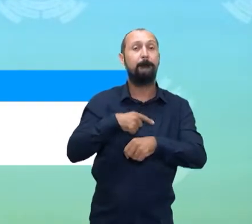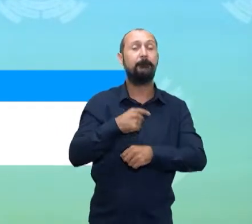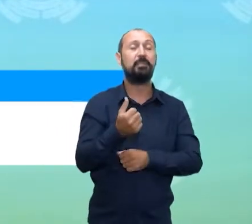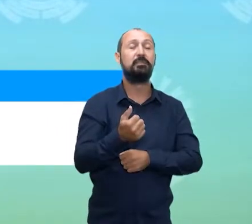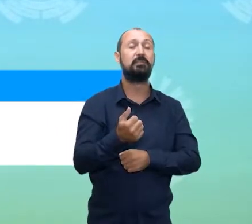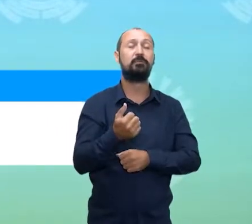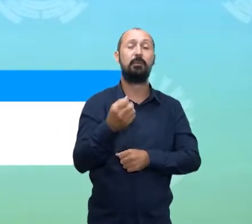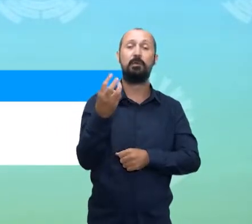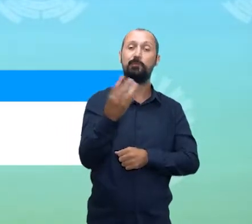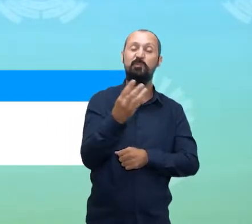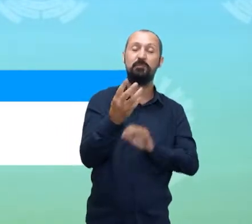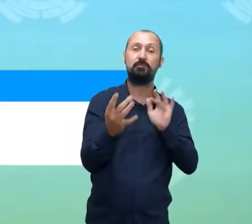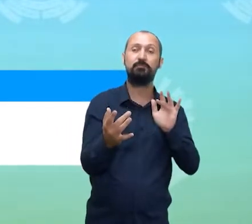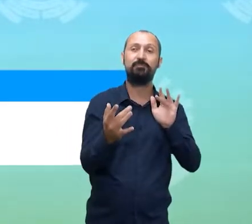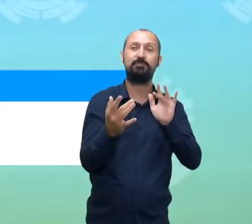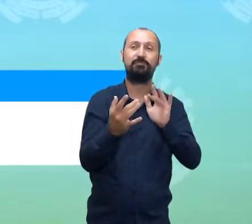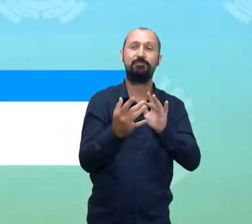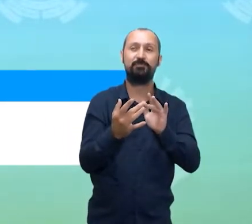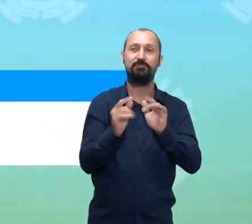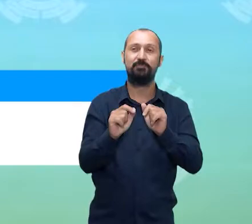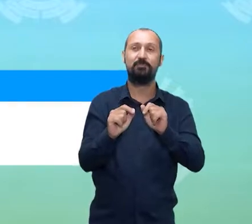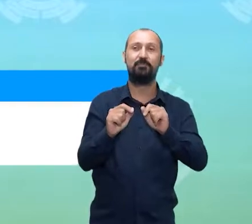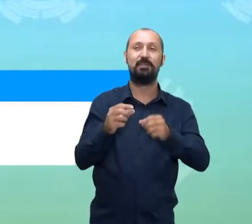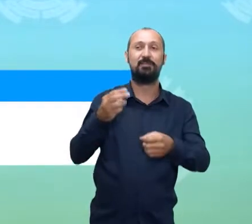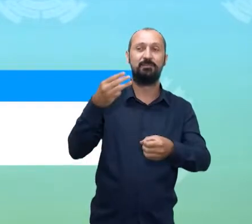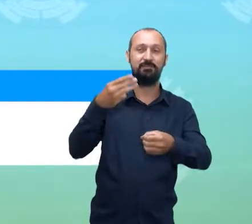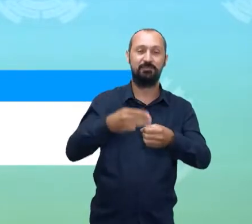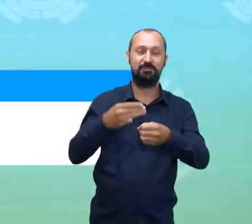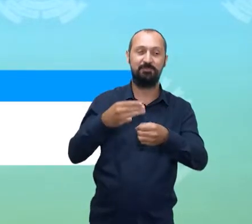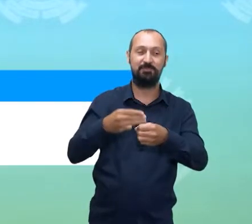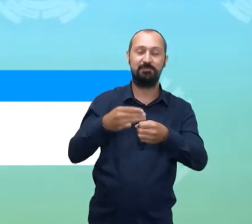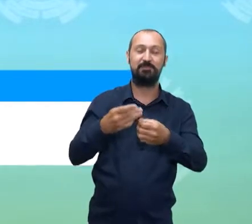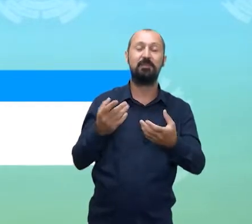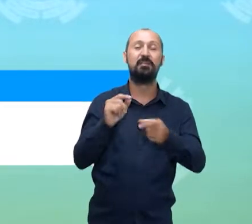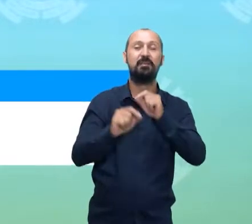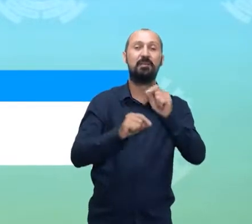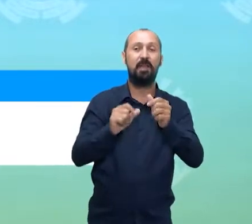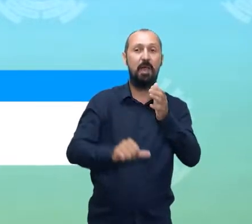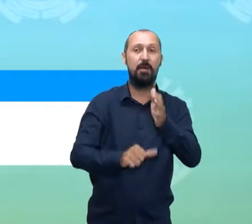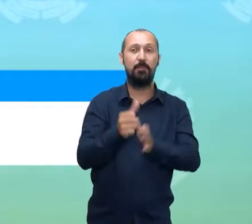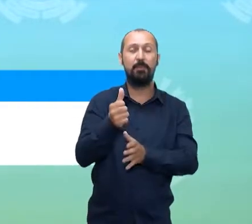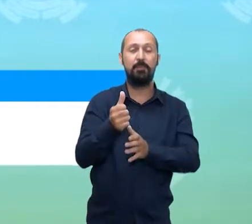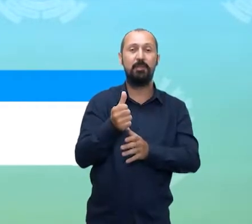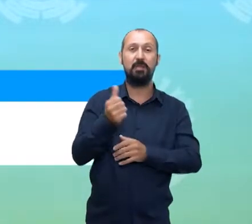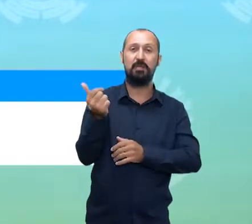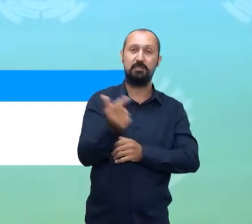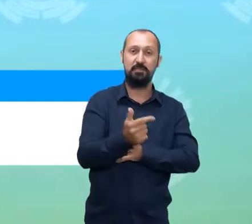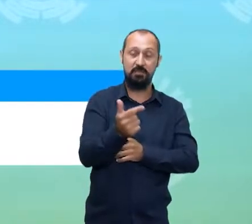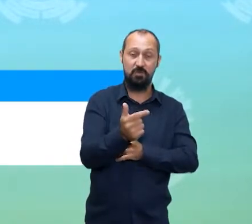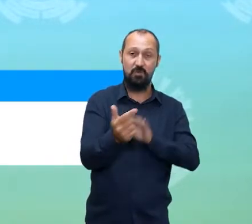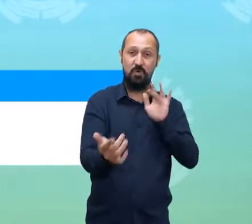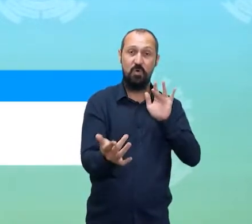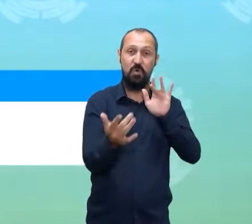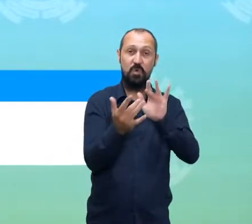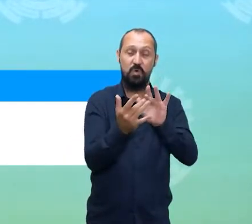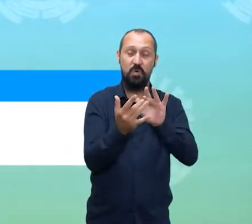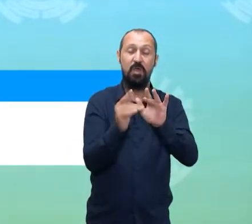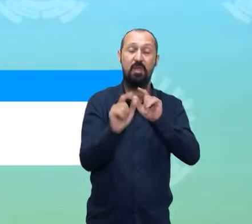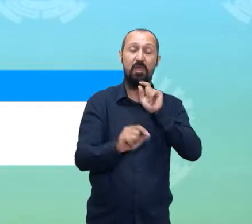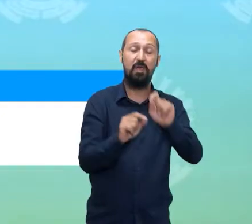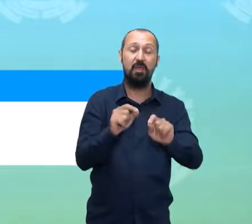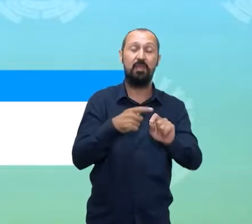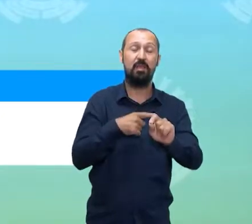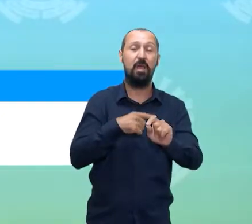terceira aproximação, numa escala mais municipal e local, porque a primeira e a segunda